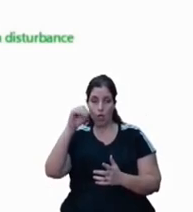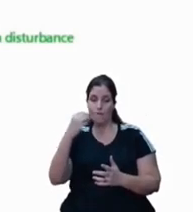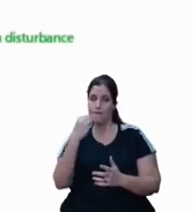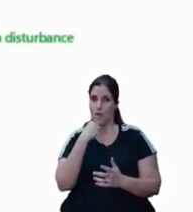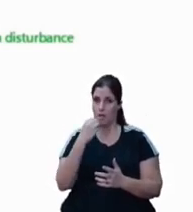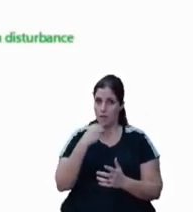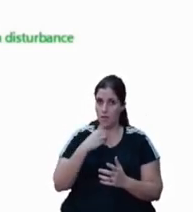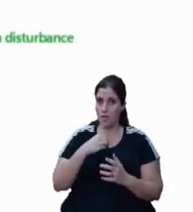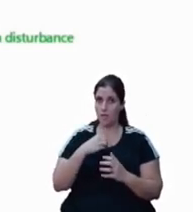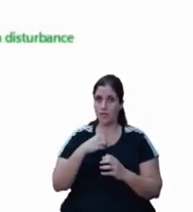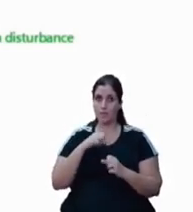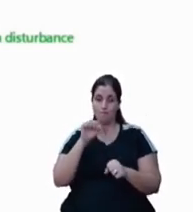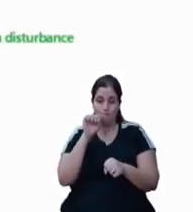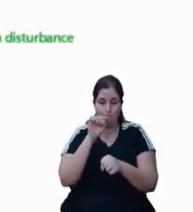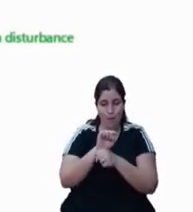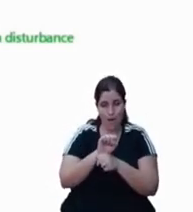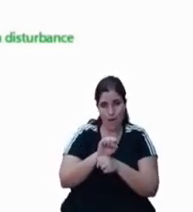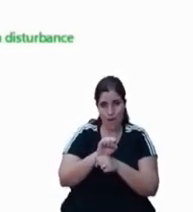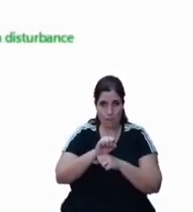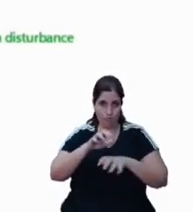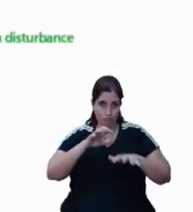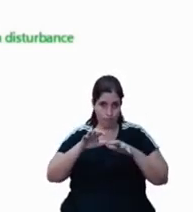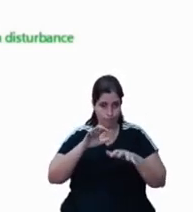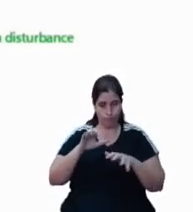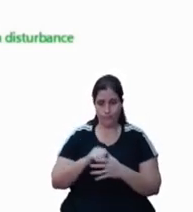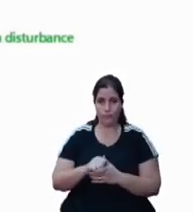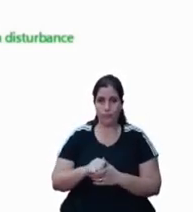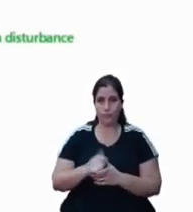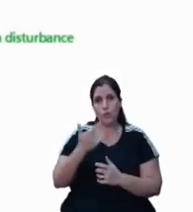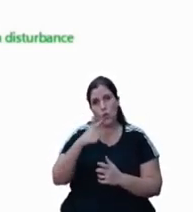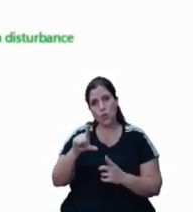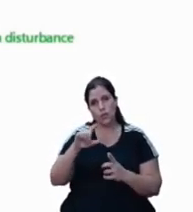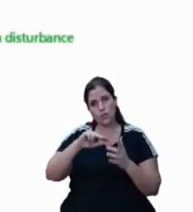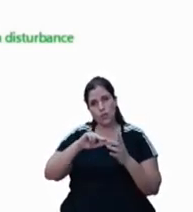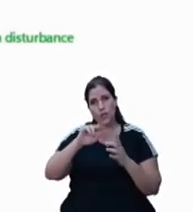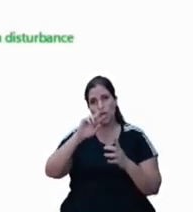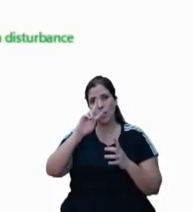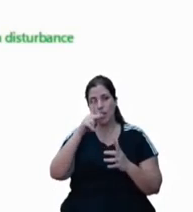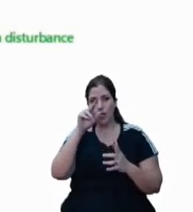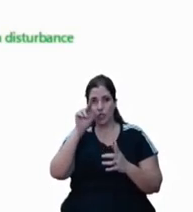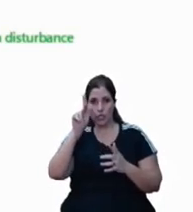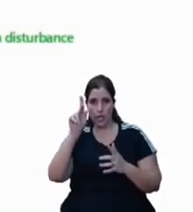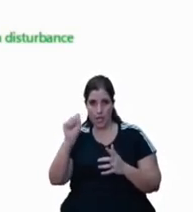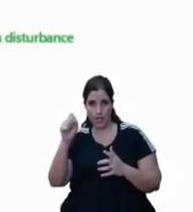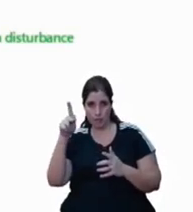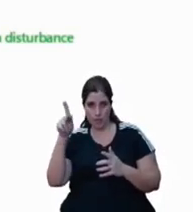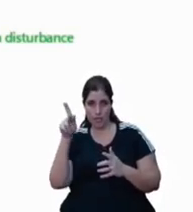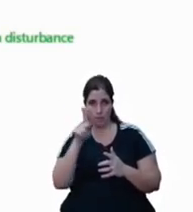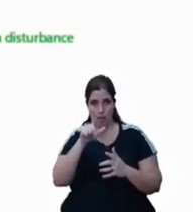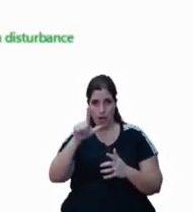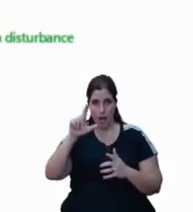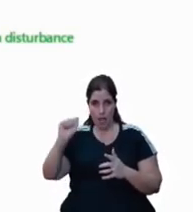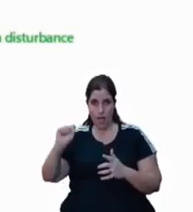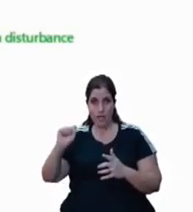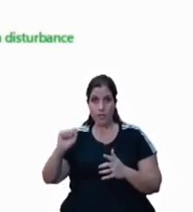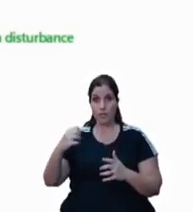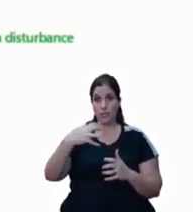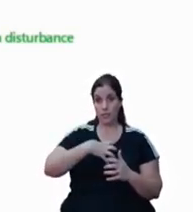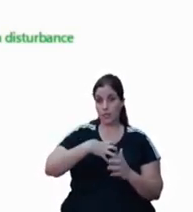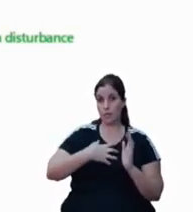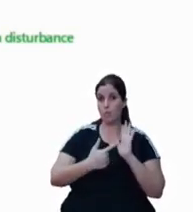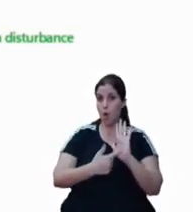e espasmos musculares. Em outras palavras, HSP e EPIL-LS são síndromes que envolvem principalmente